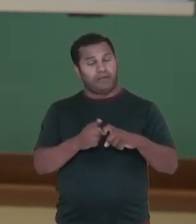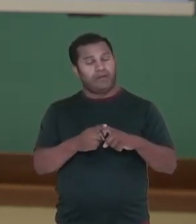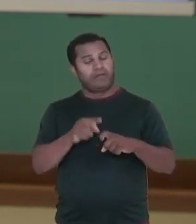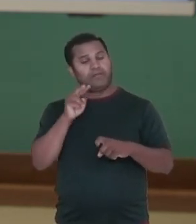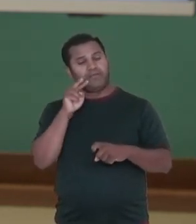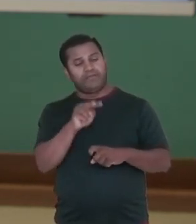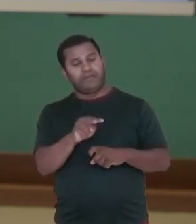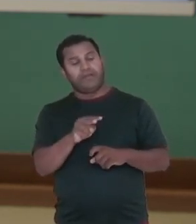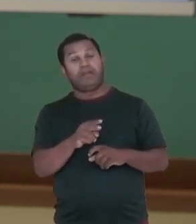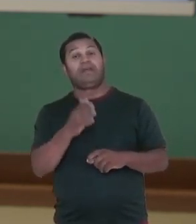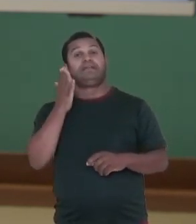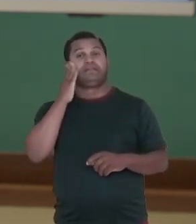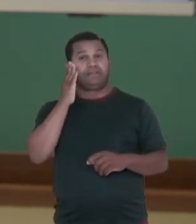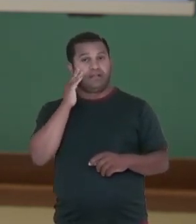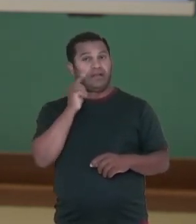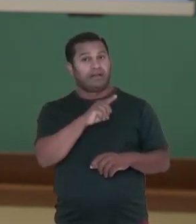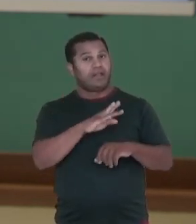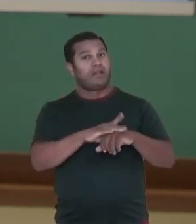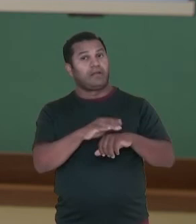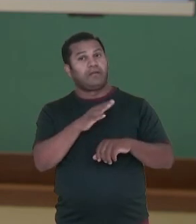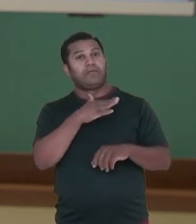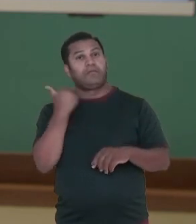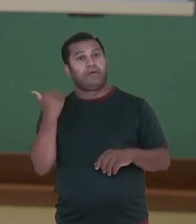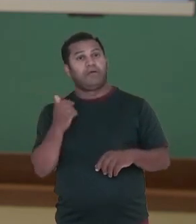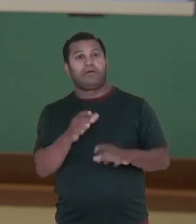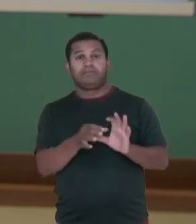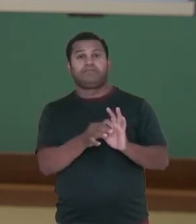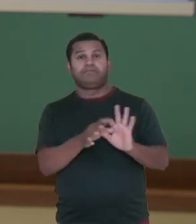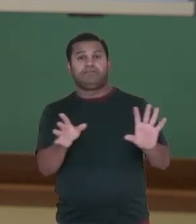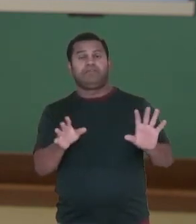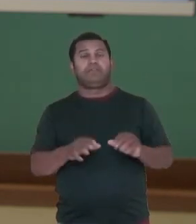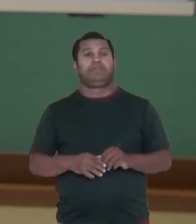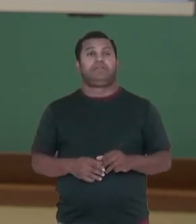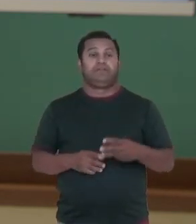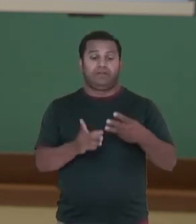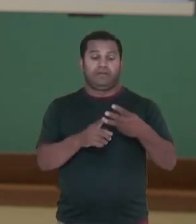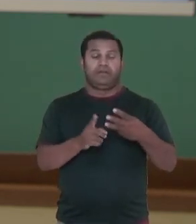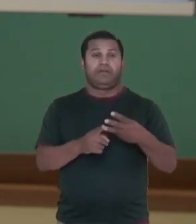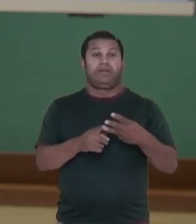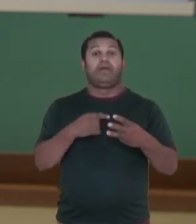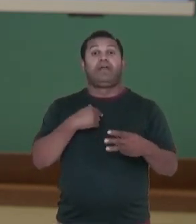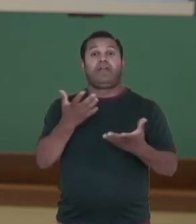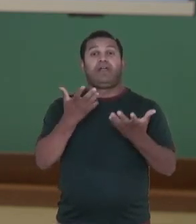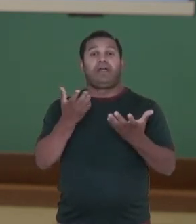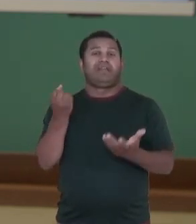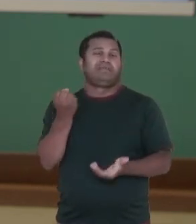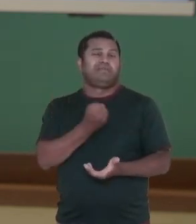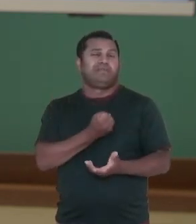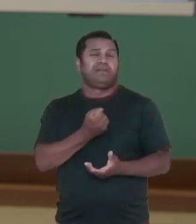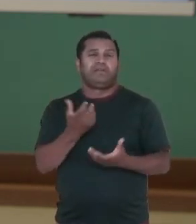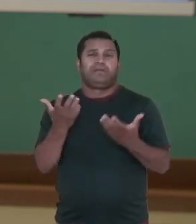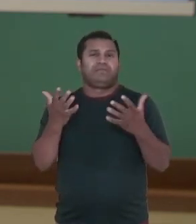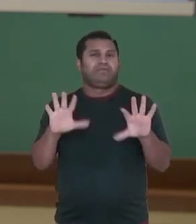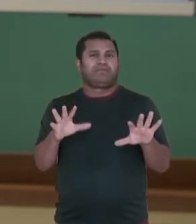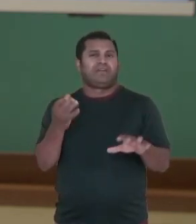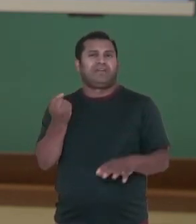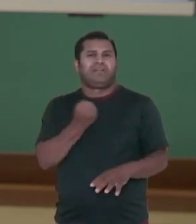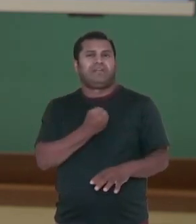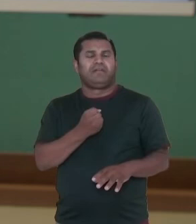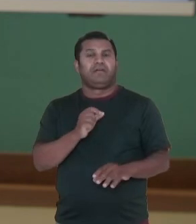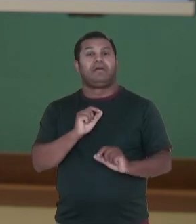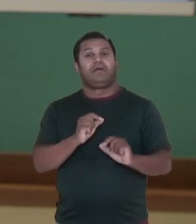não quero mais viver, procuro assistência de um médico para realizar isso. Então, esses princípios,